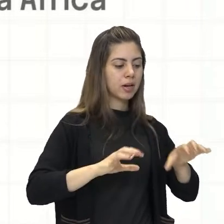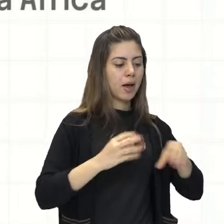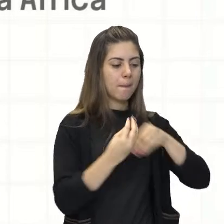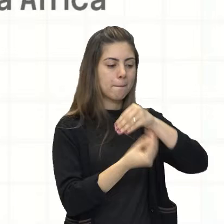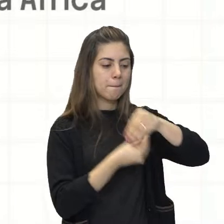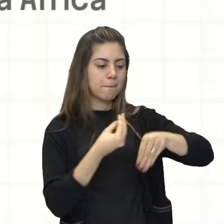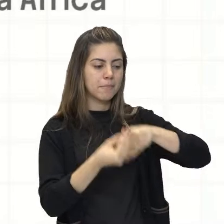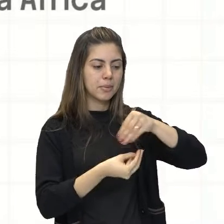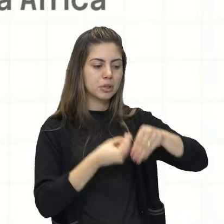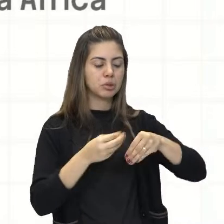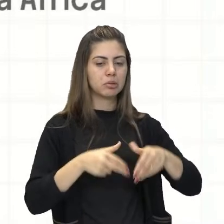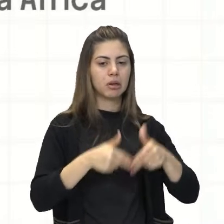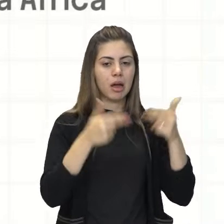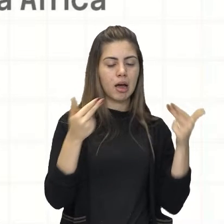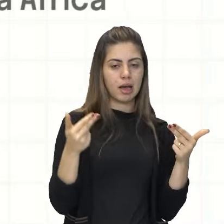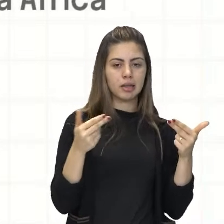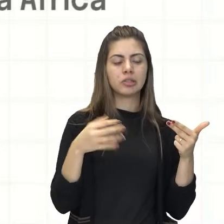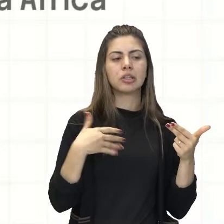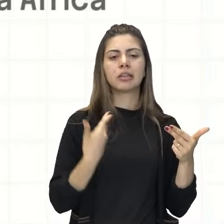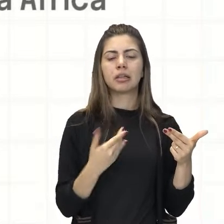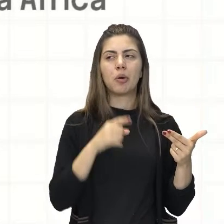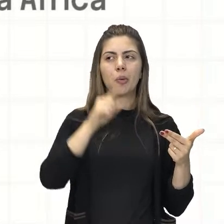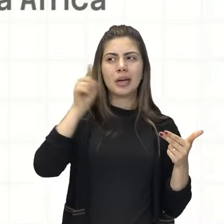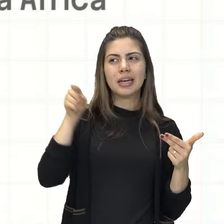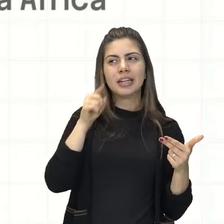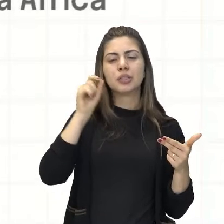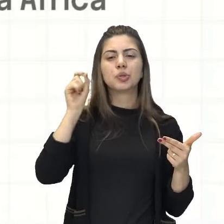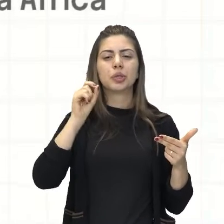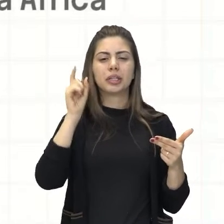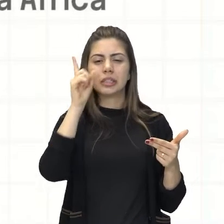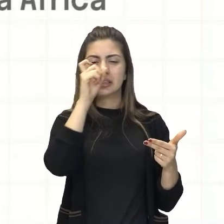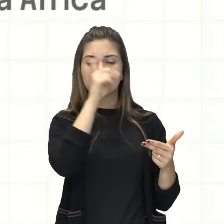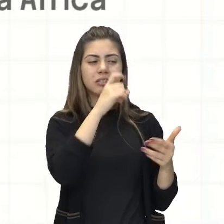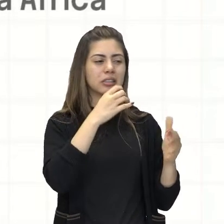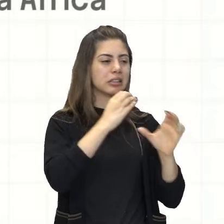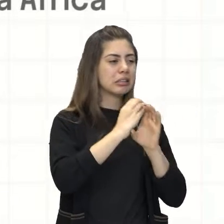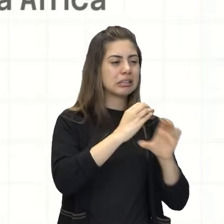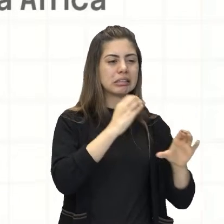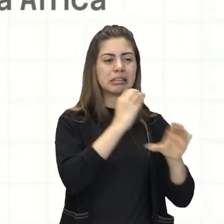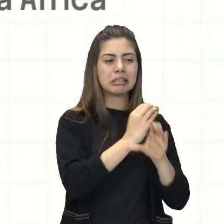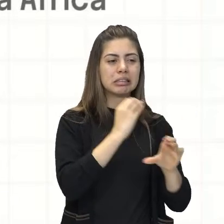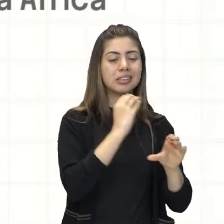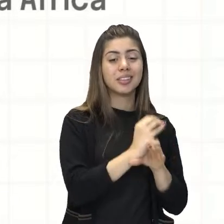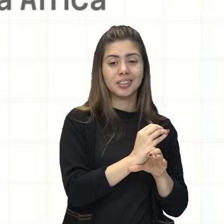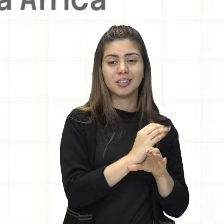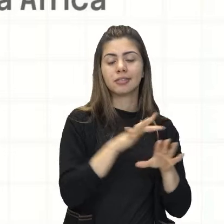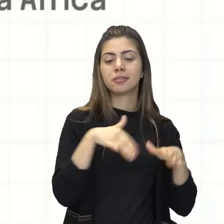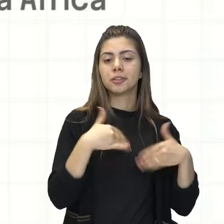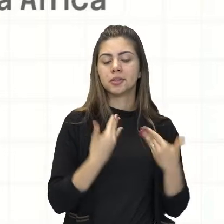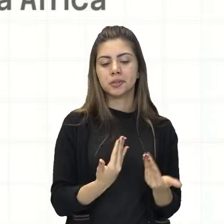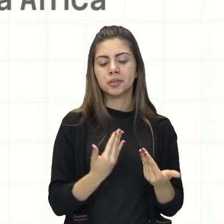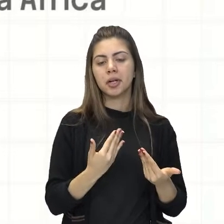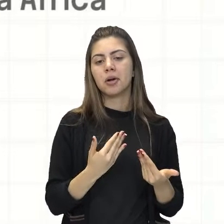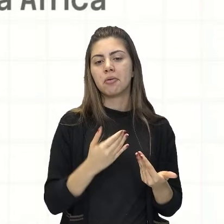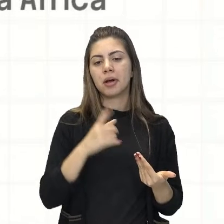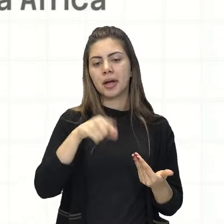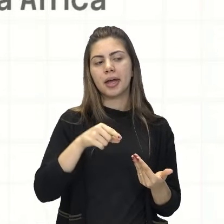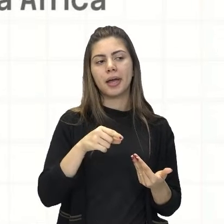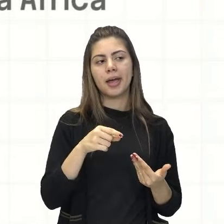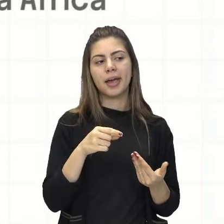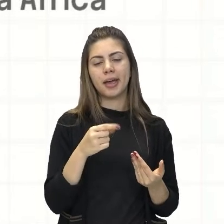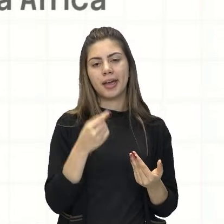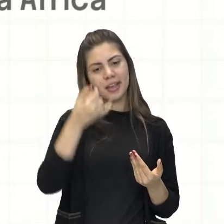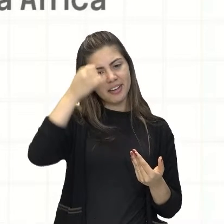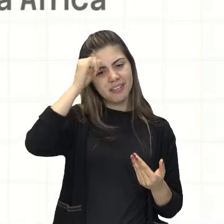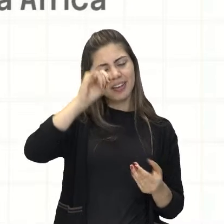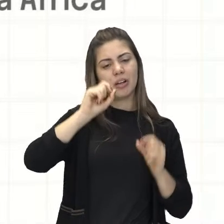que eles acabassem tendo dificuldade na comunicação, evitando possíveis movimentos de